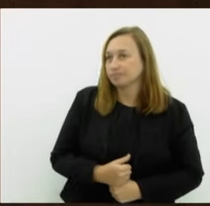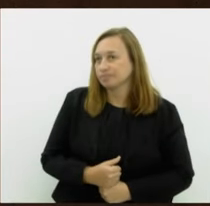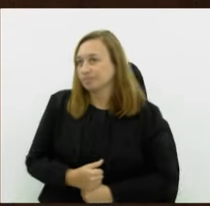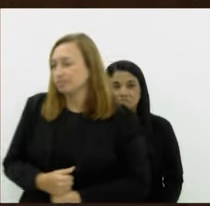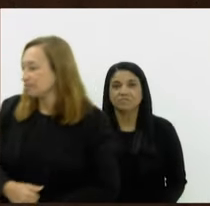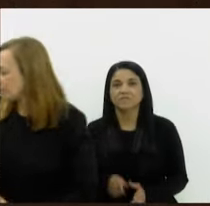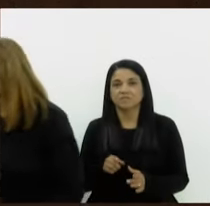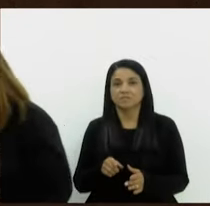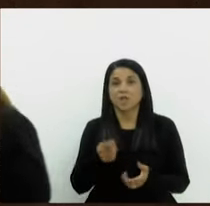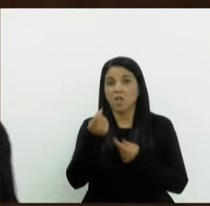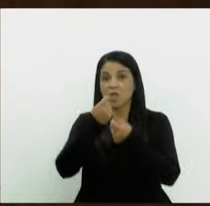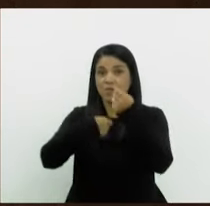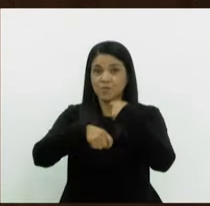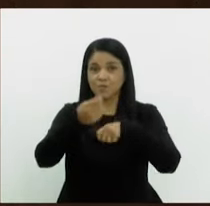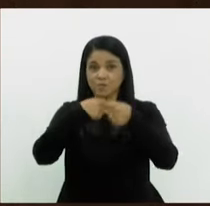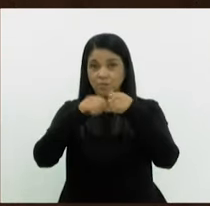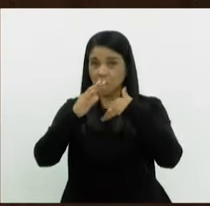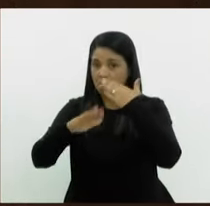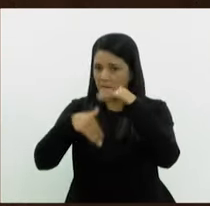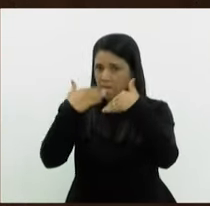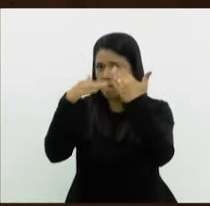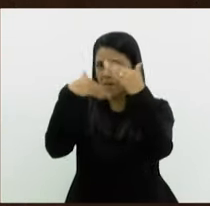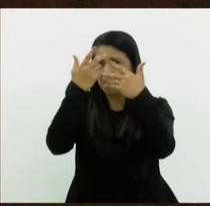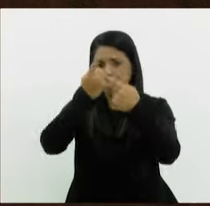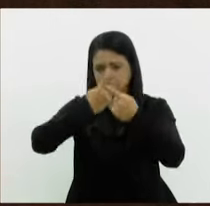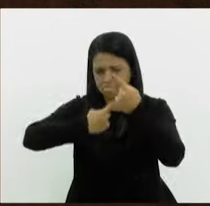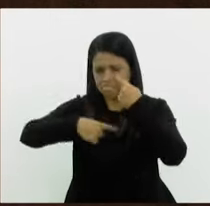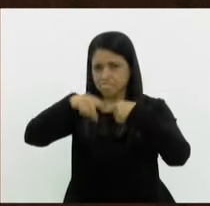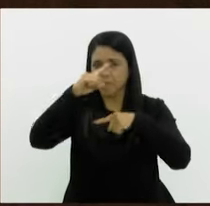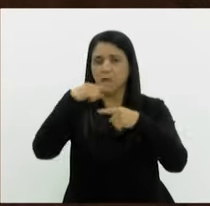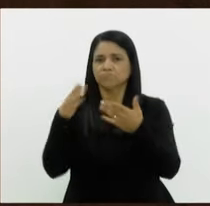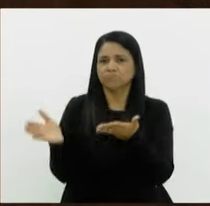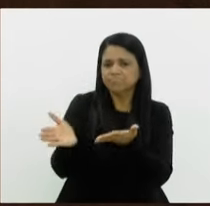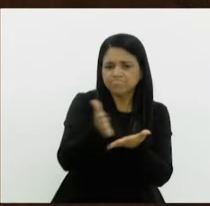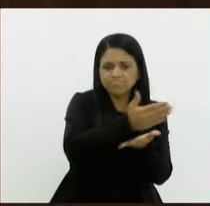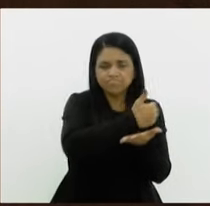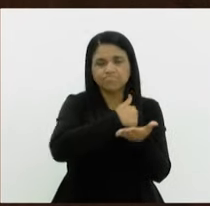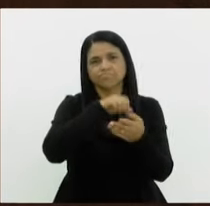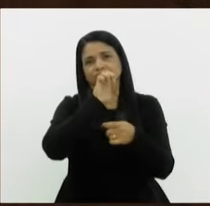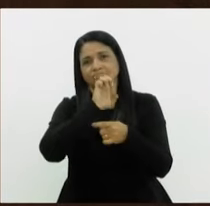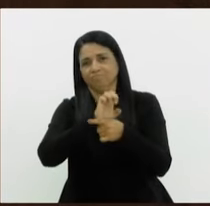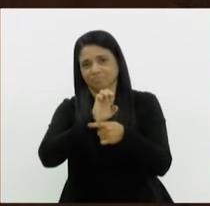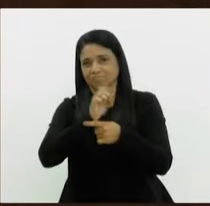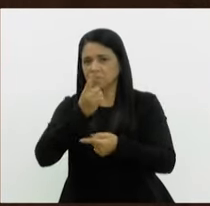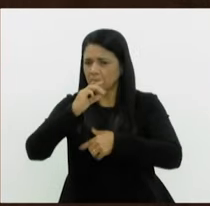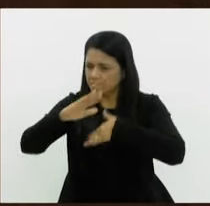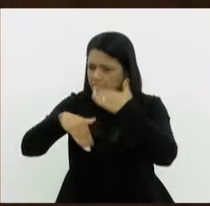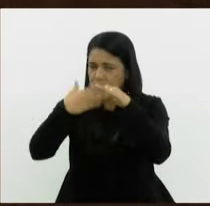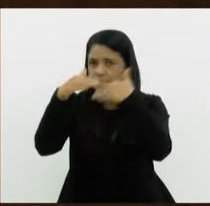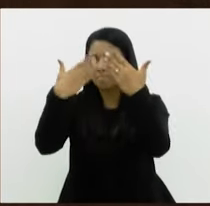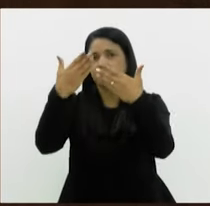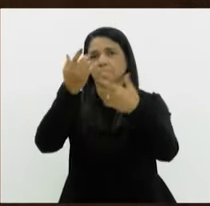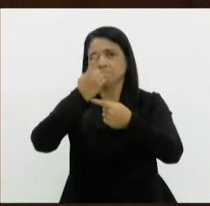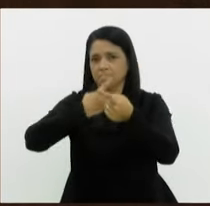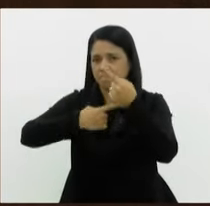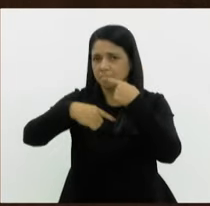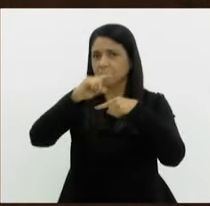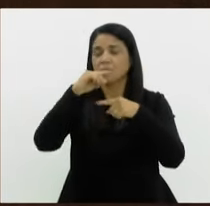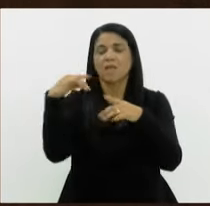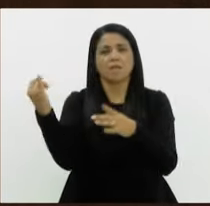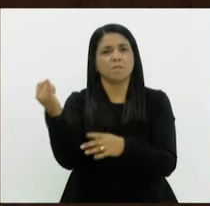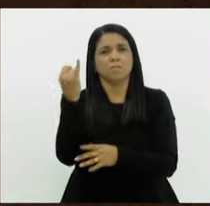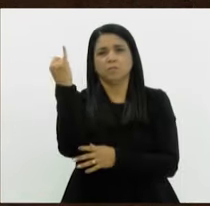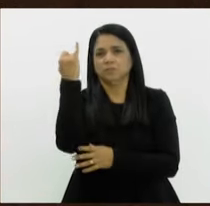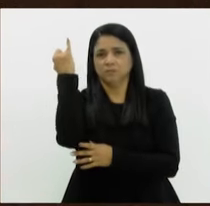a questão da economia cresça, a arrecadação do Estado cresça. Então, isso é muito